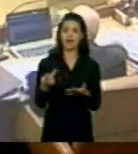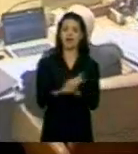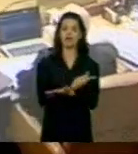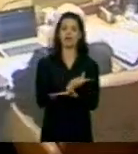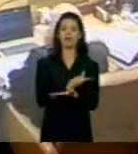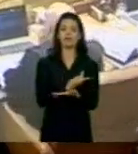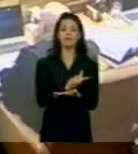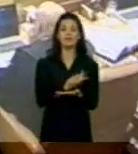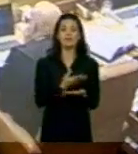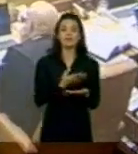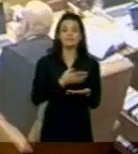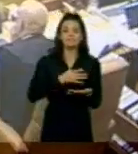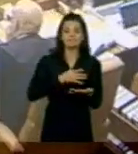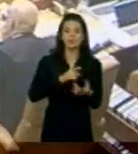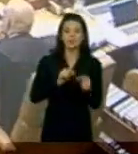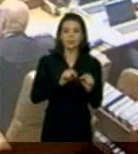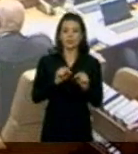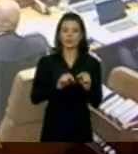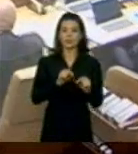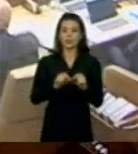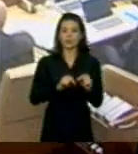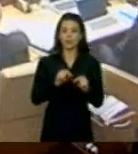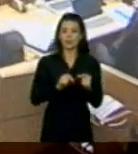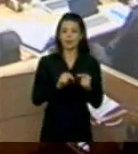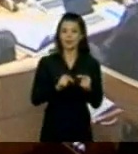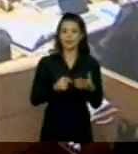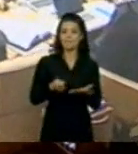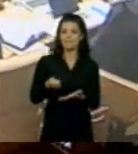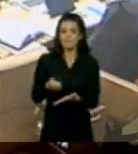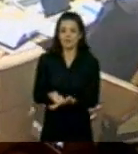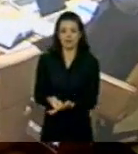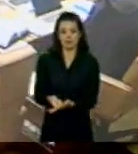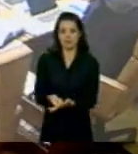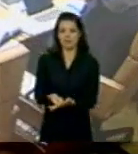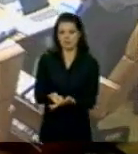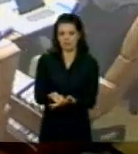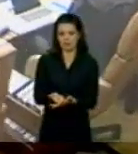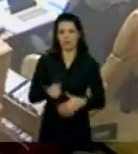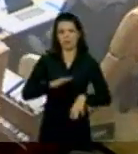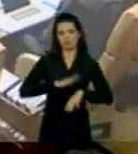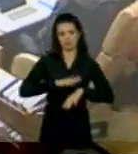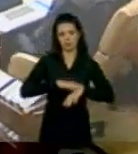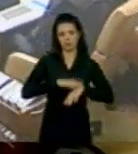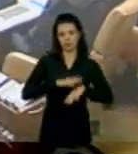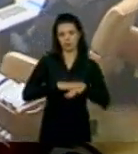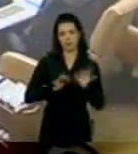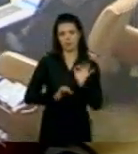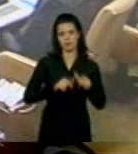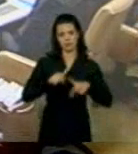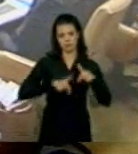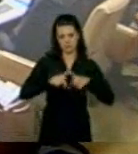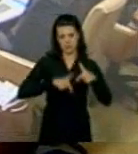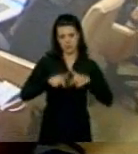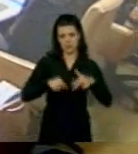risco da prática da delinquência pelo agente público enquanto no desempenho de suas atividades